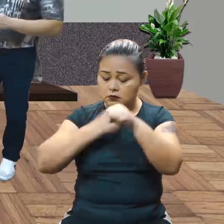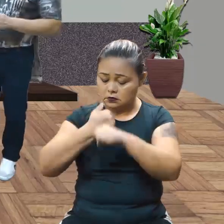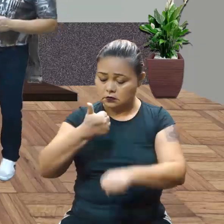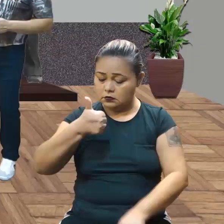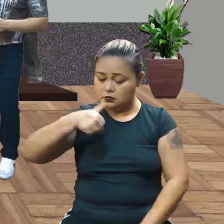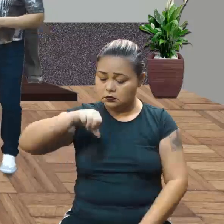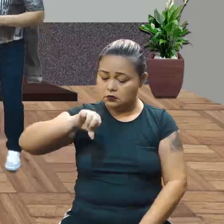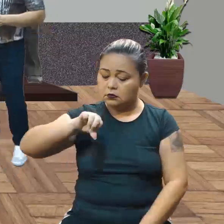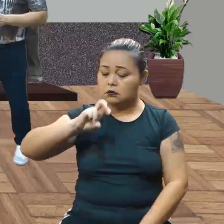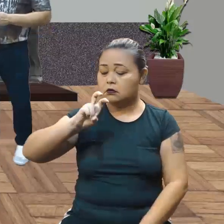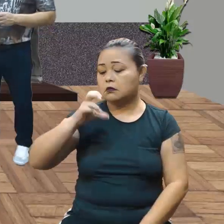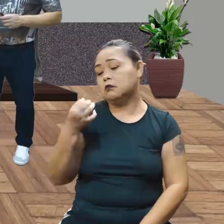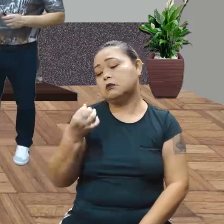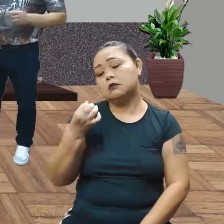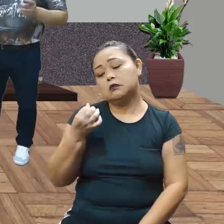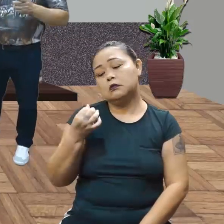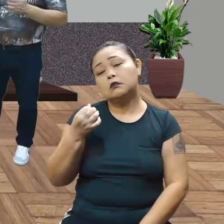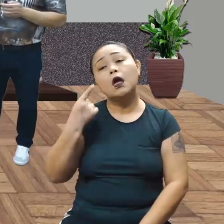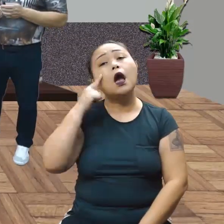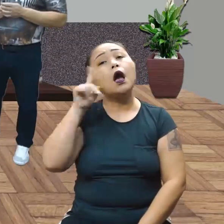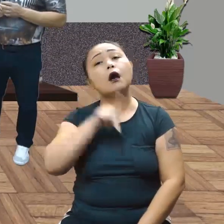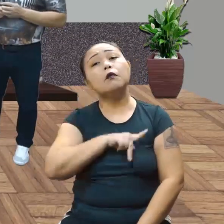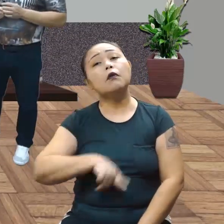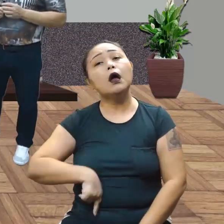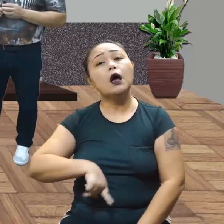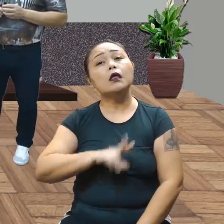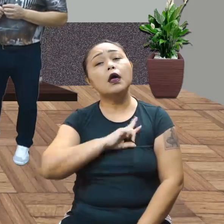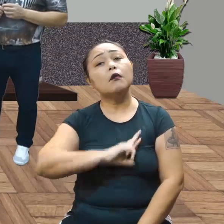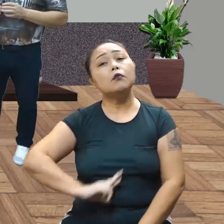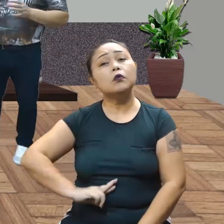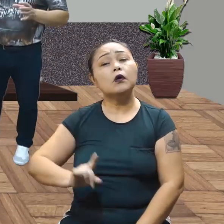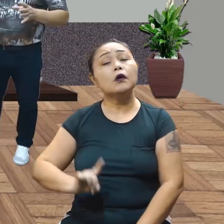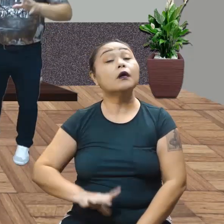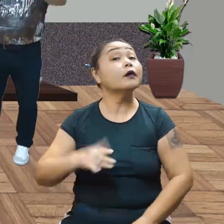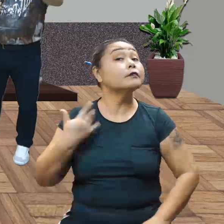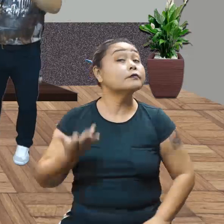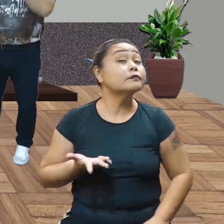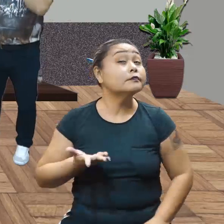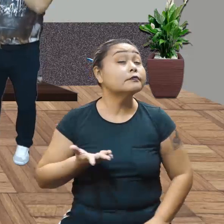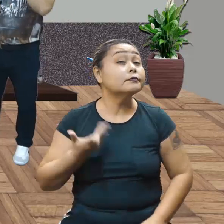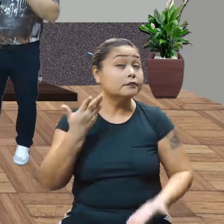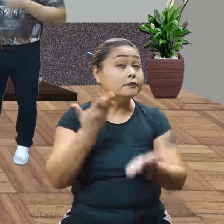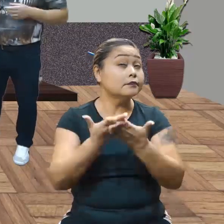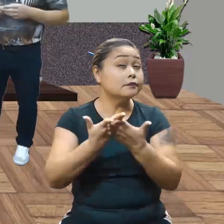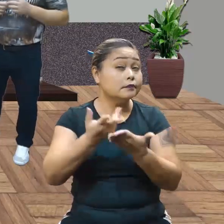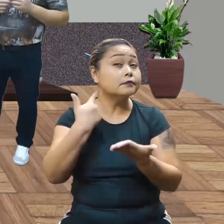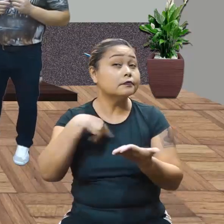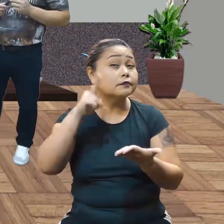aqui, em 56, quem era o presidente da República? Vocês que já